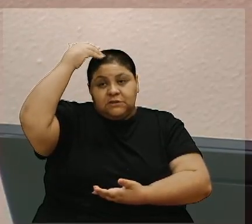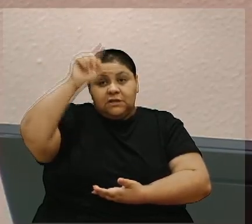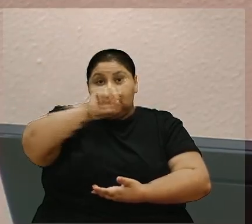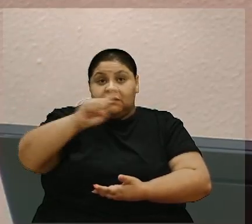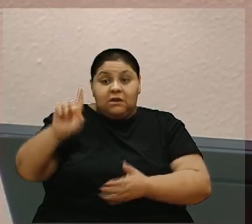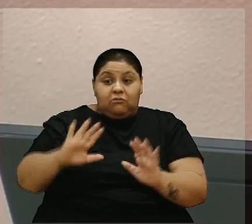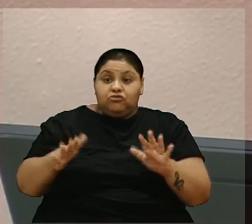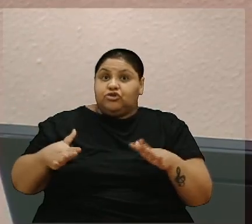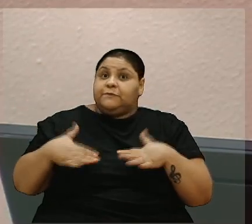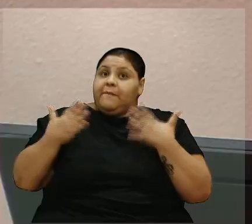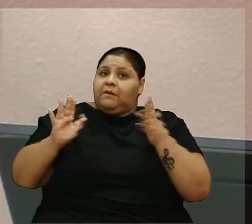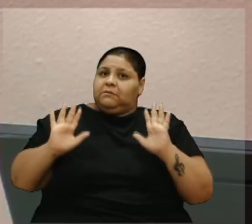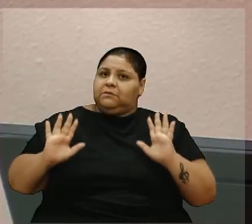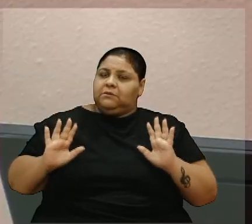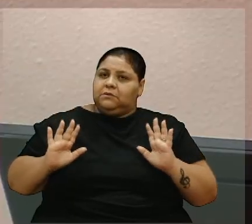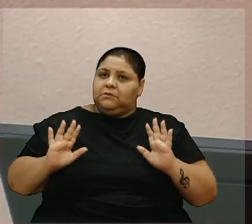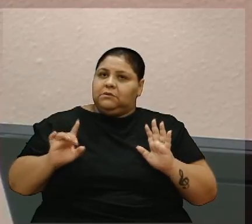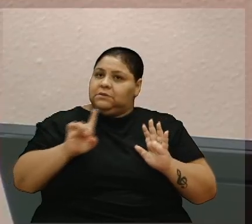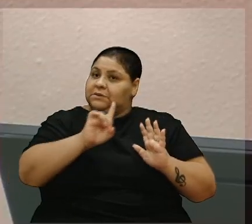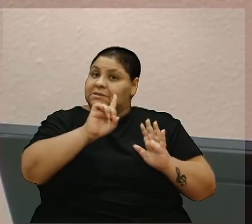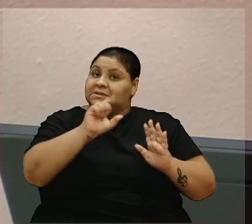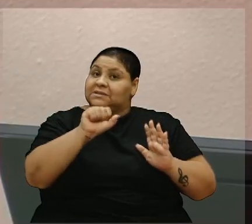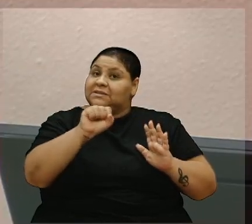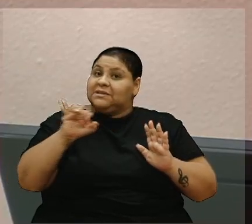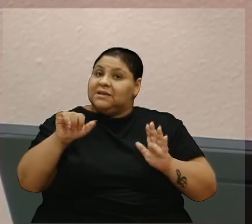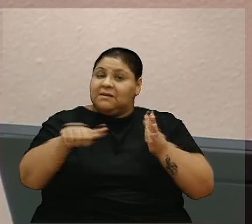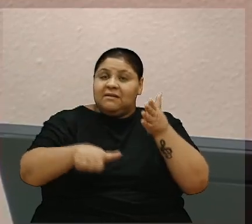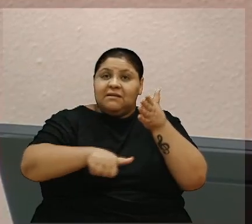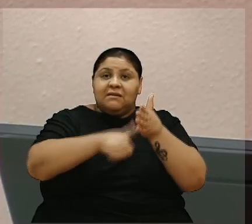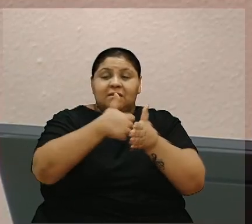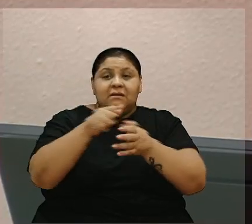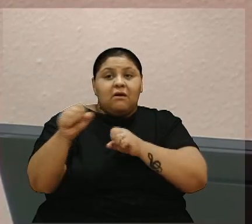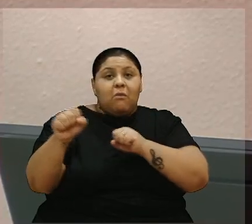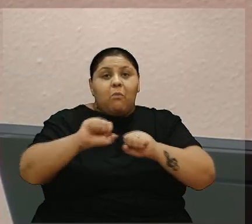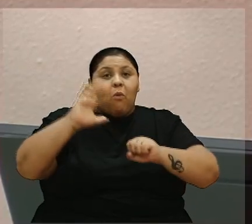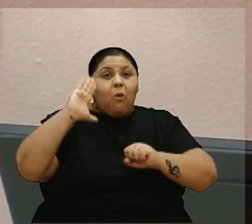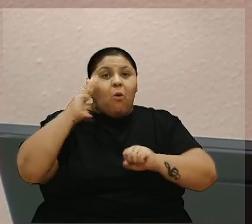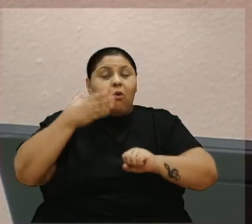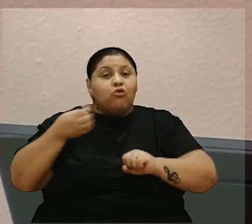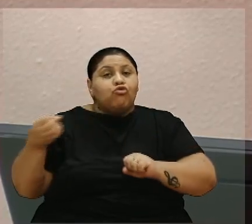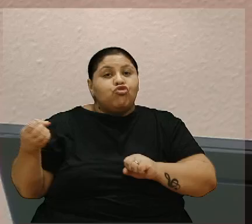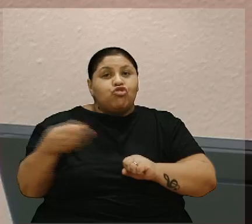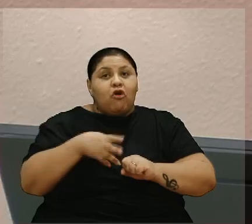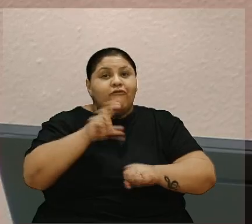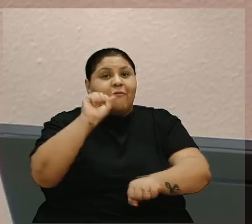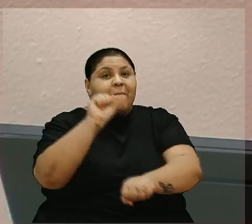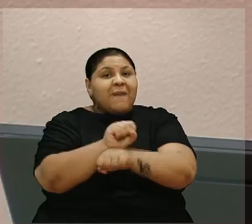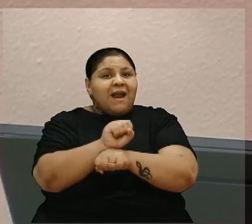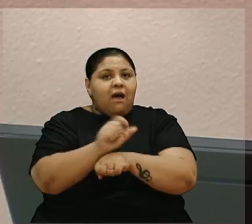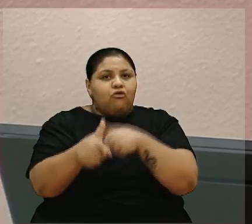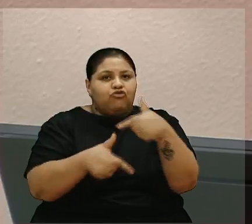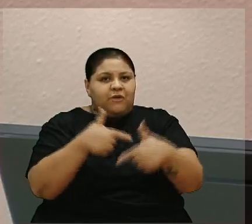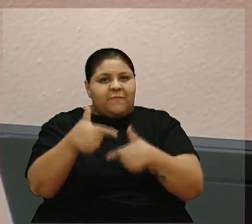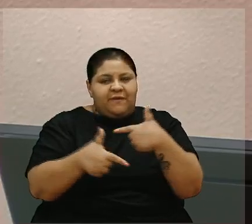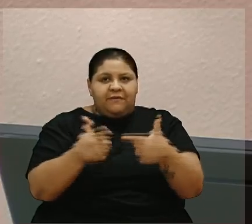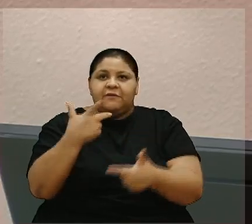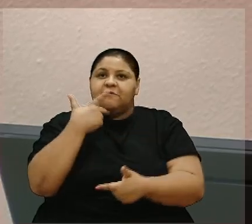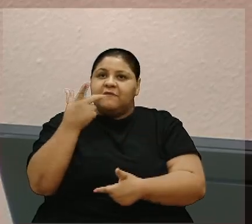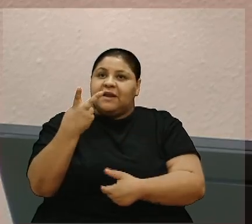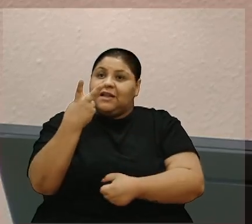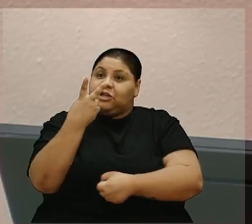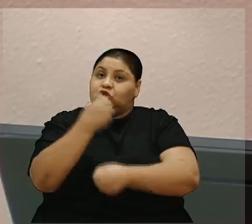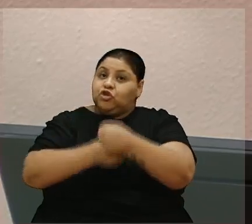surpresa se isso não melhorar uma possibilidade de novamente de paralisação. Nós falamos isso há 2